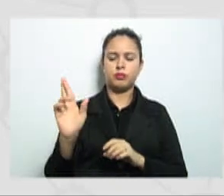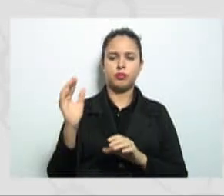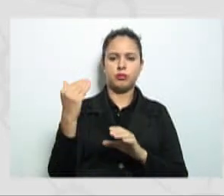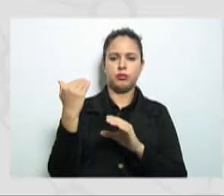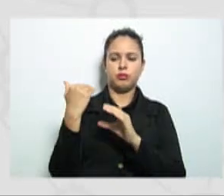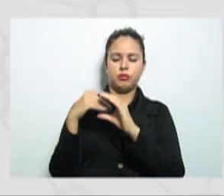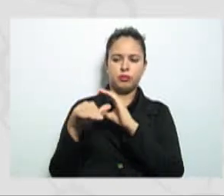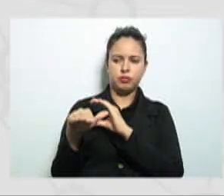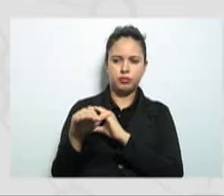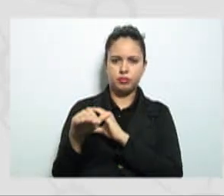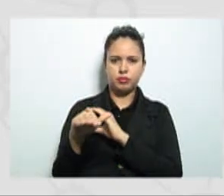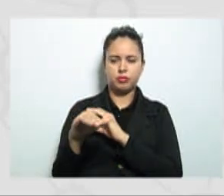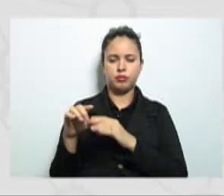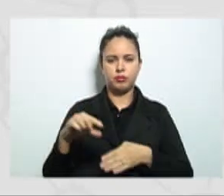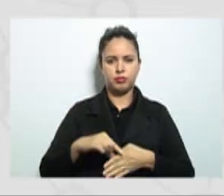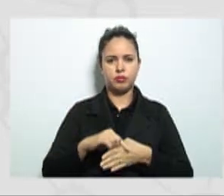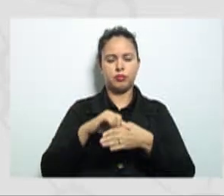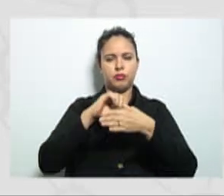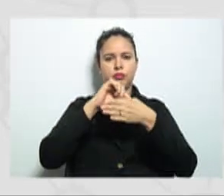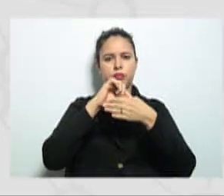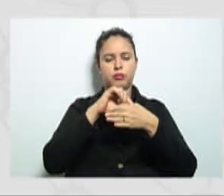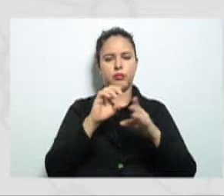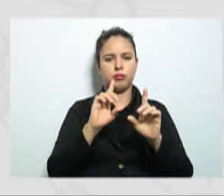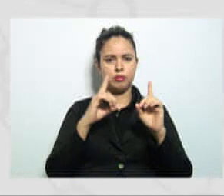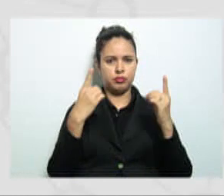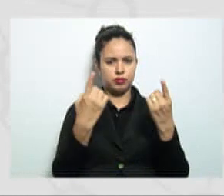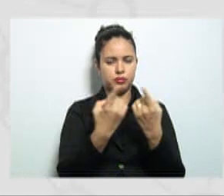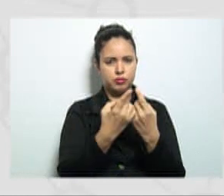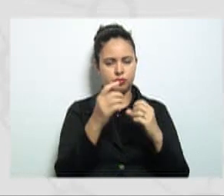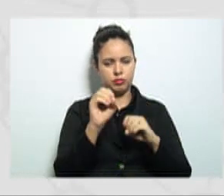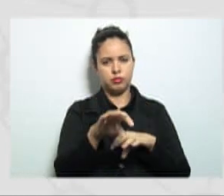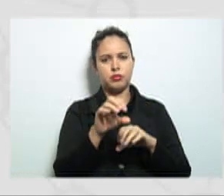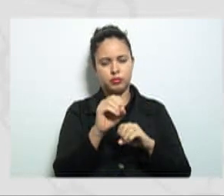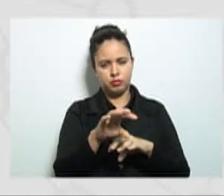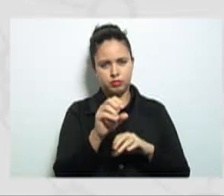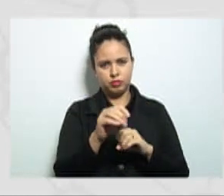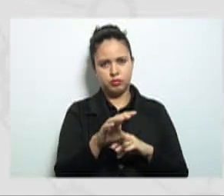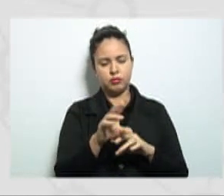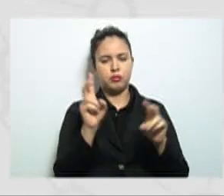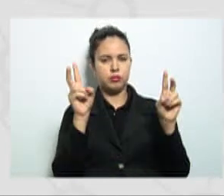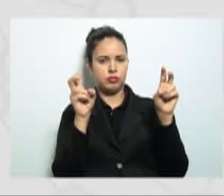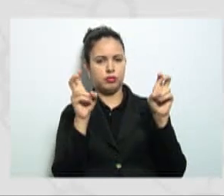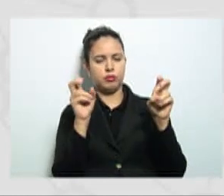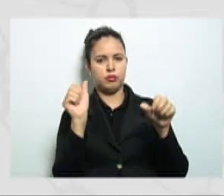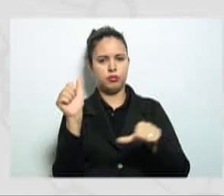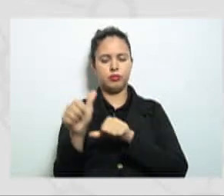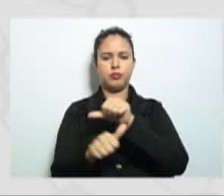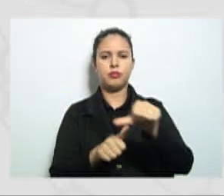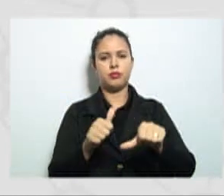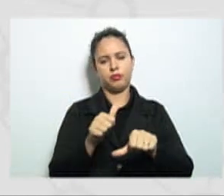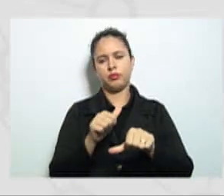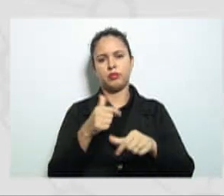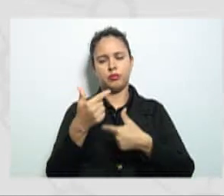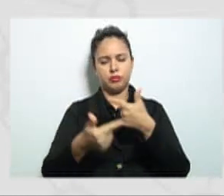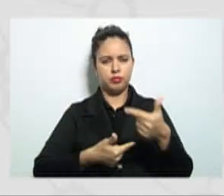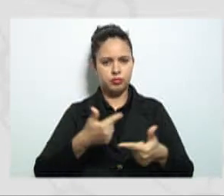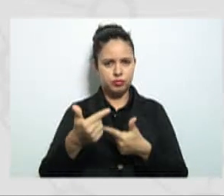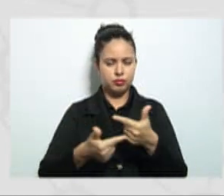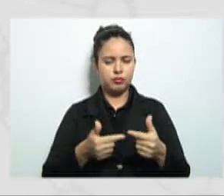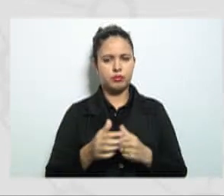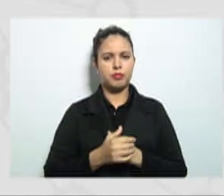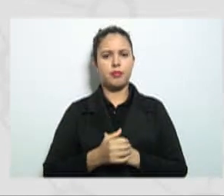departamento de ensino. O assunto é o quê? Alteração do expediente. Aí eu venho com o vocativo,